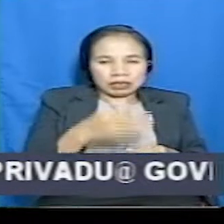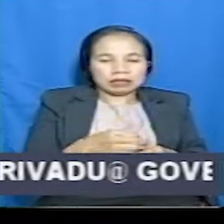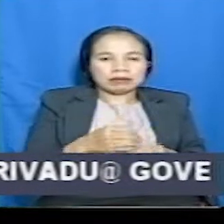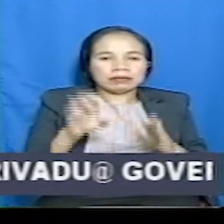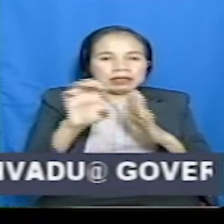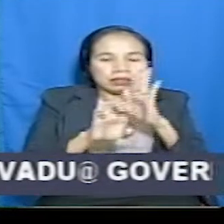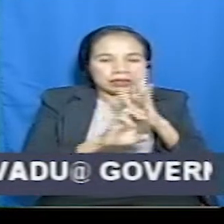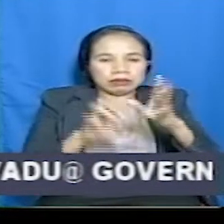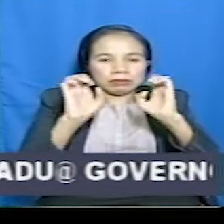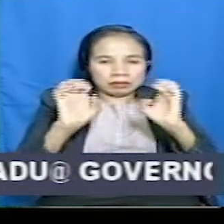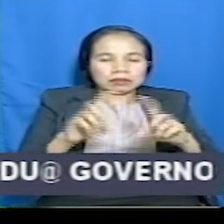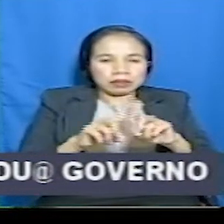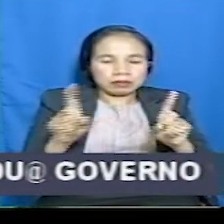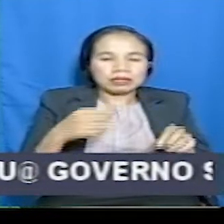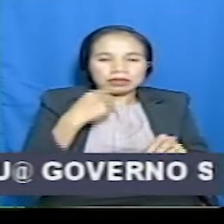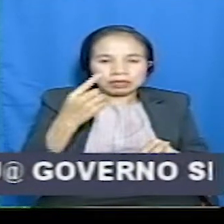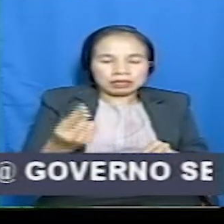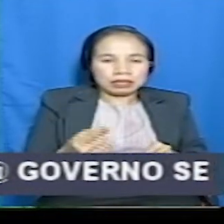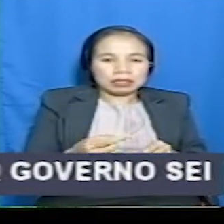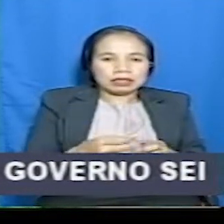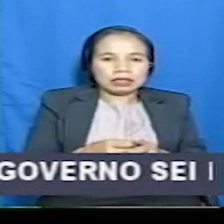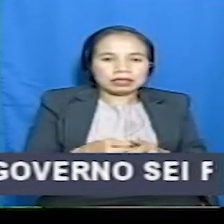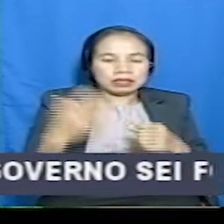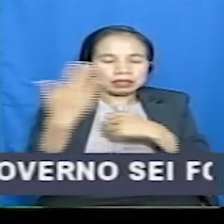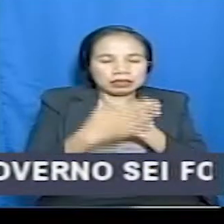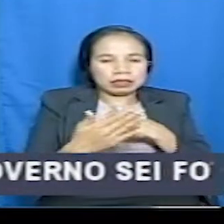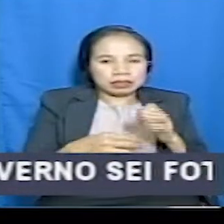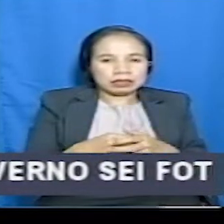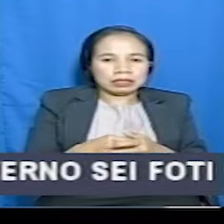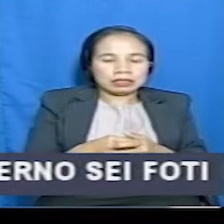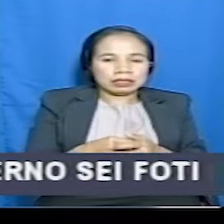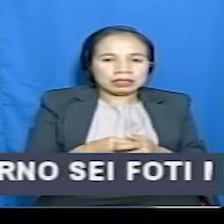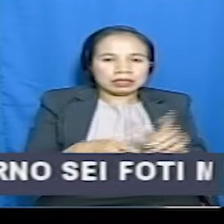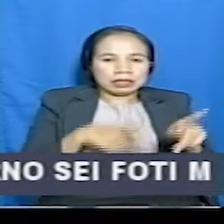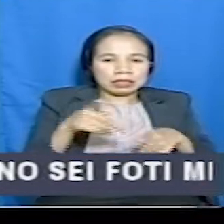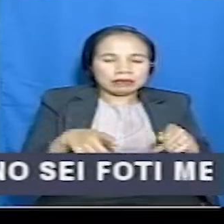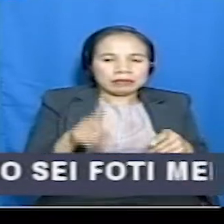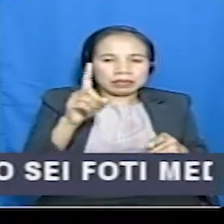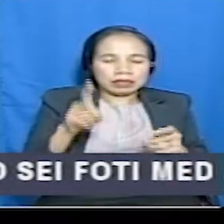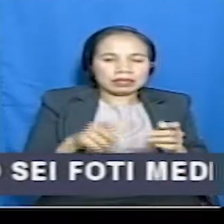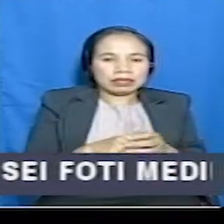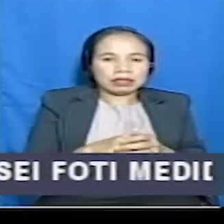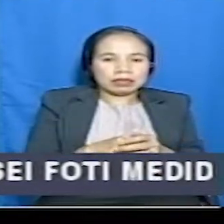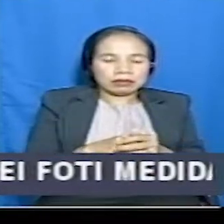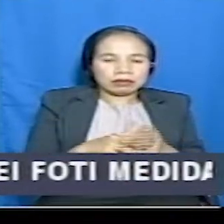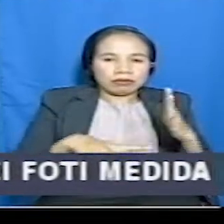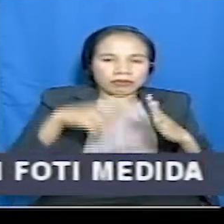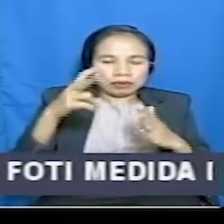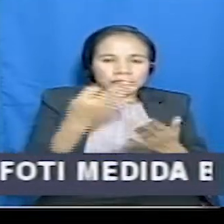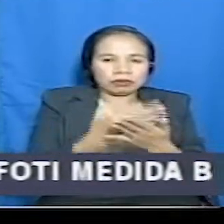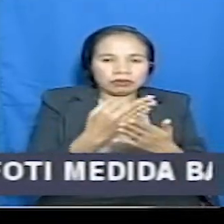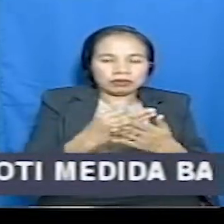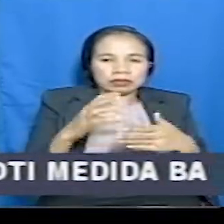estado emergência. Mai benia lamenta tamba tuir estimação governo, kada ema hetan aihan hobalor dolar americano lima nulu,